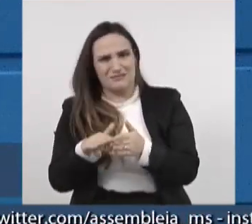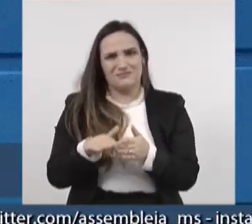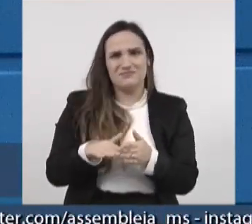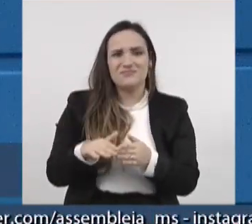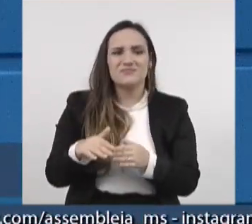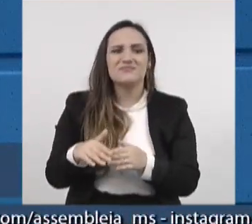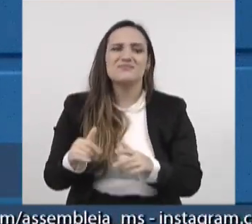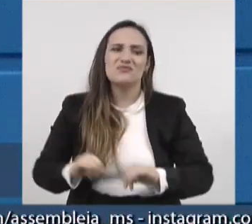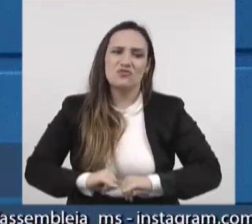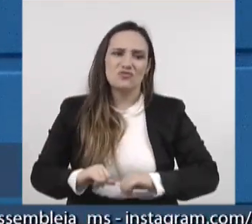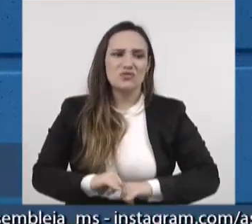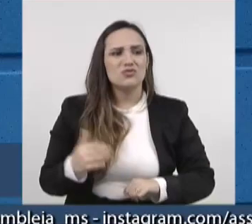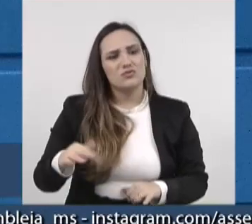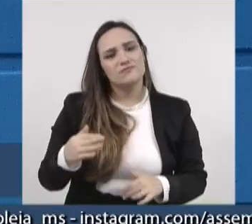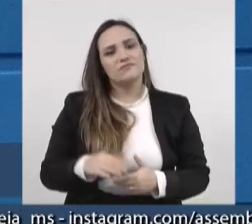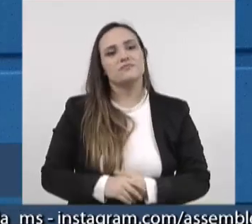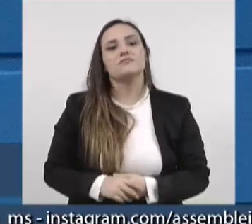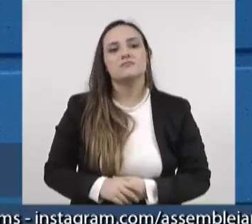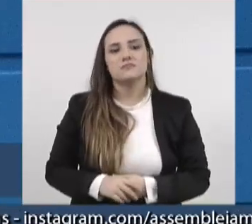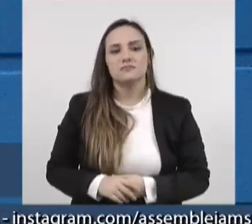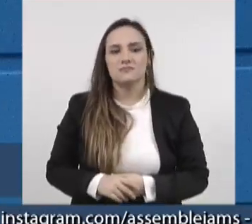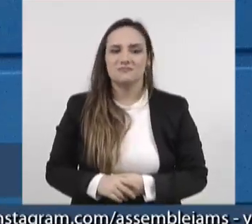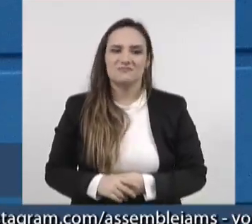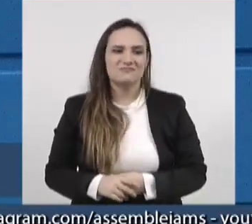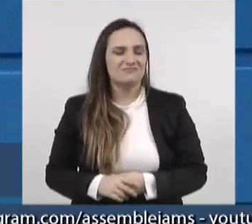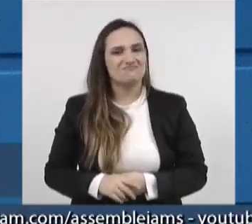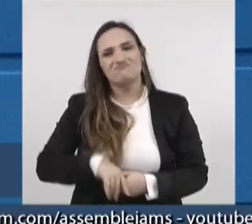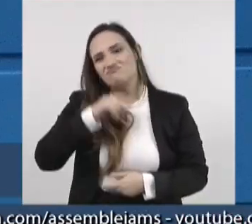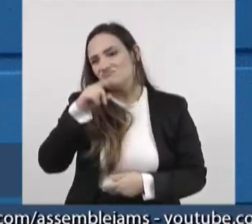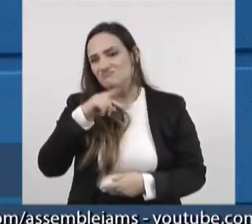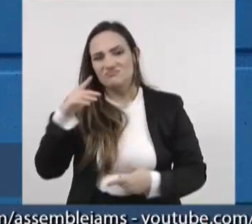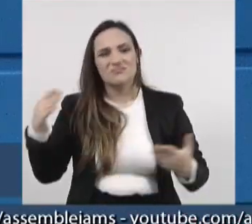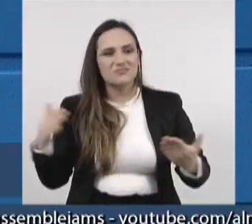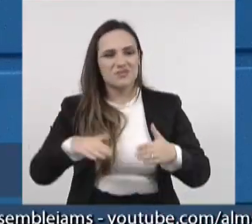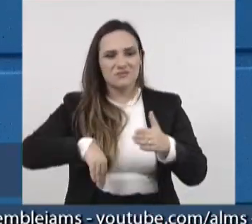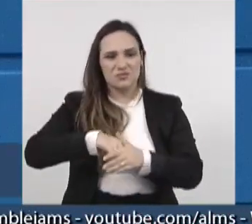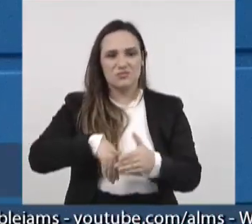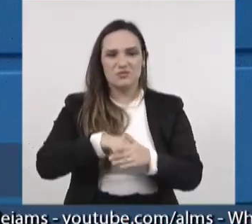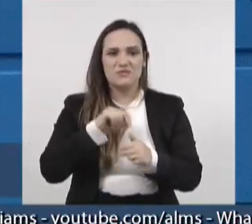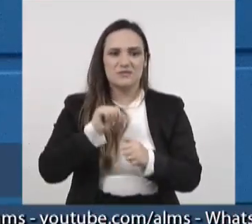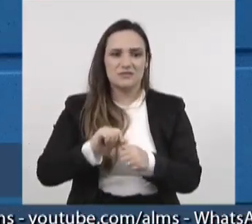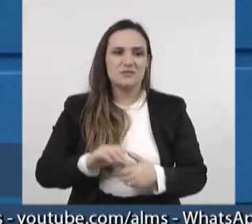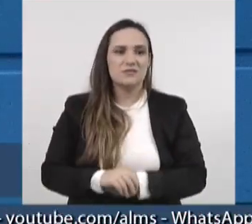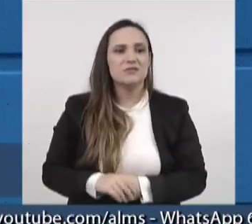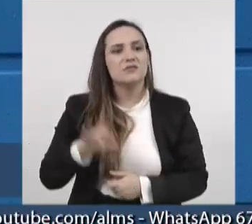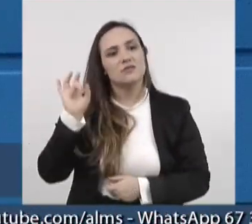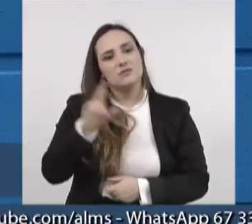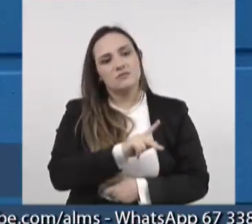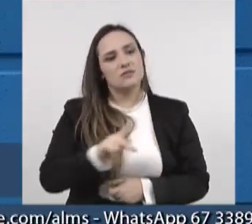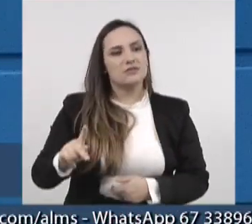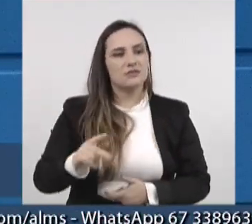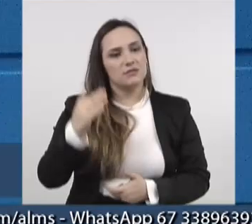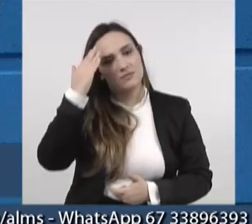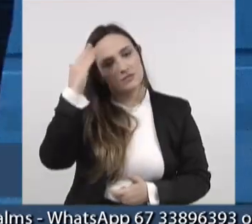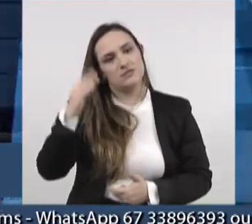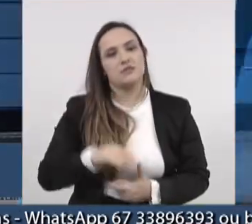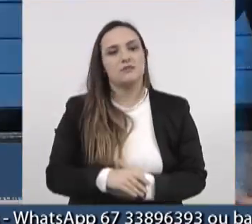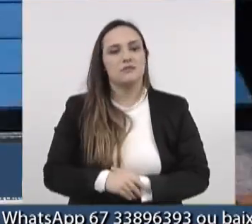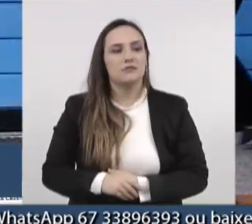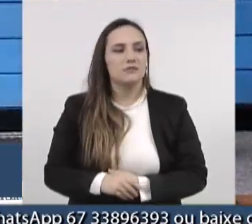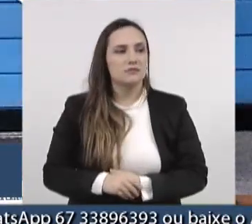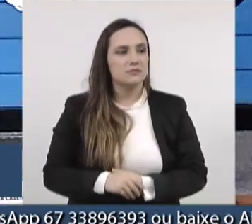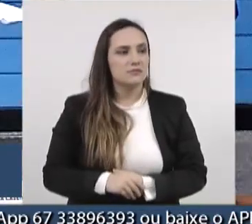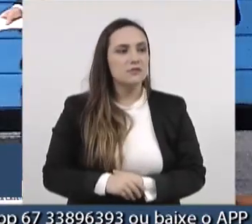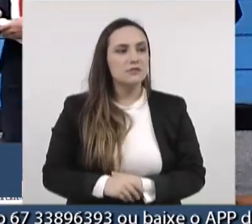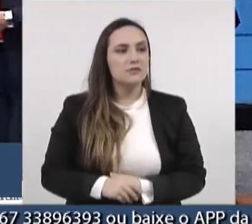jogadores, o que vem tomando o campo praticamente impróprio para a prática do futebol. É só isso, senhor presidente. Obrigado.